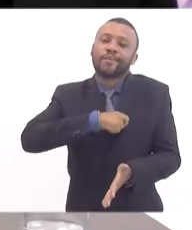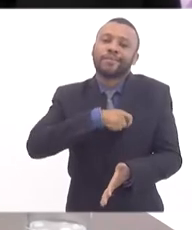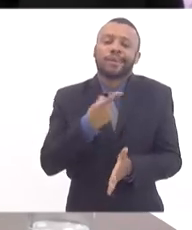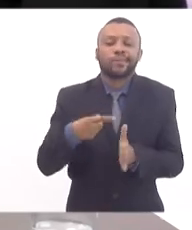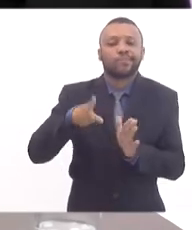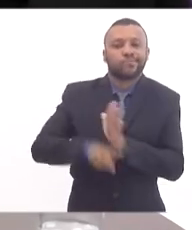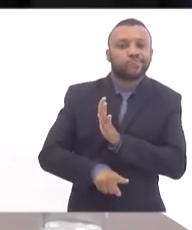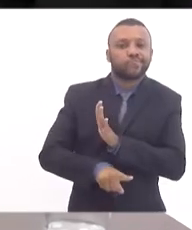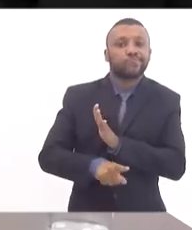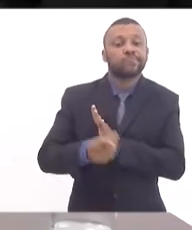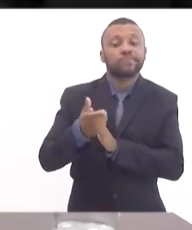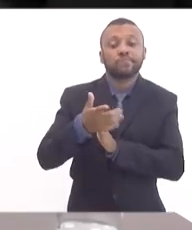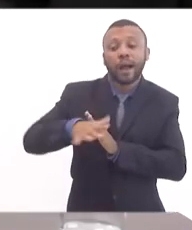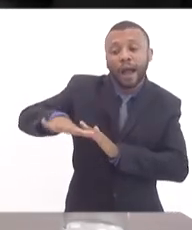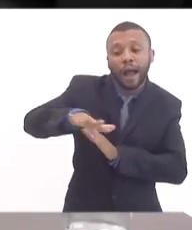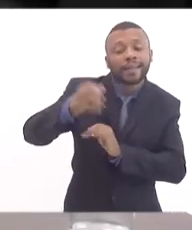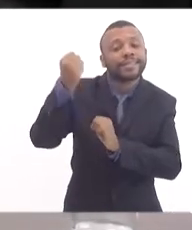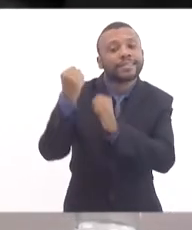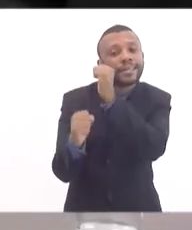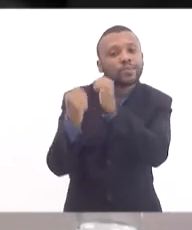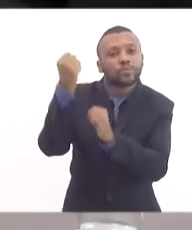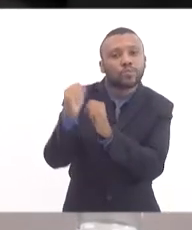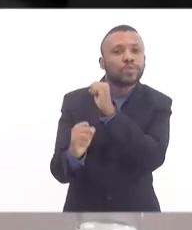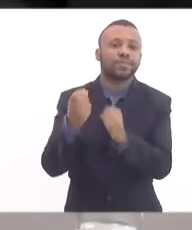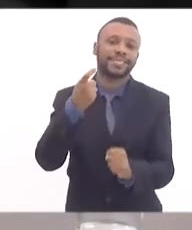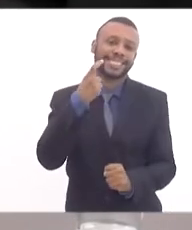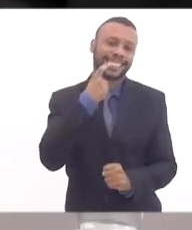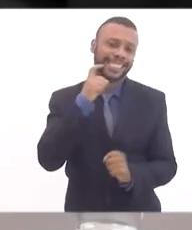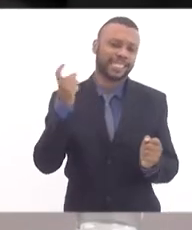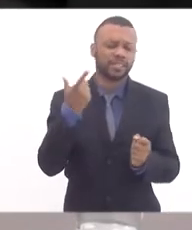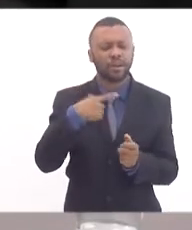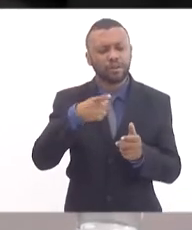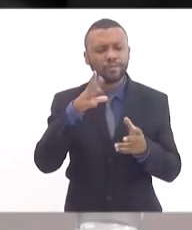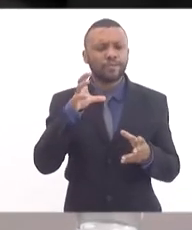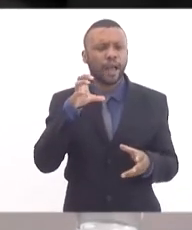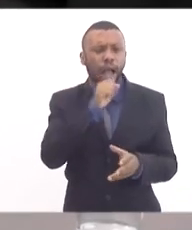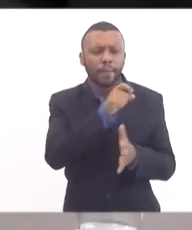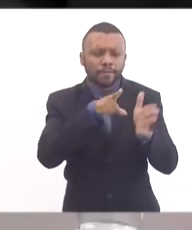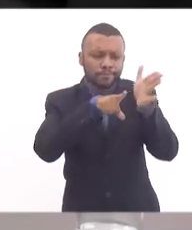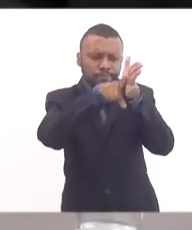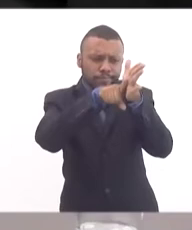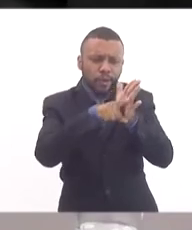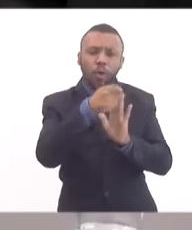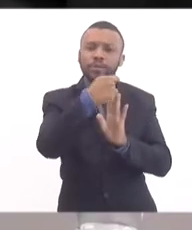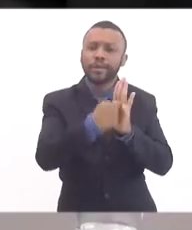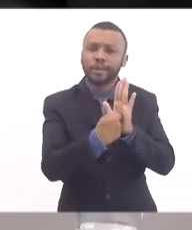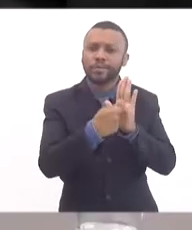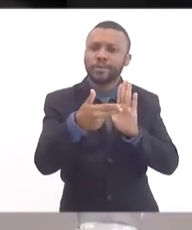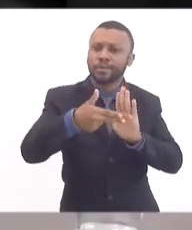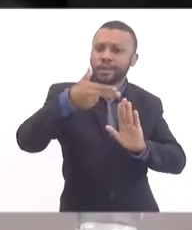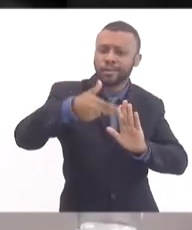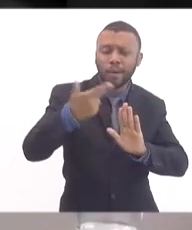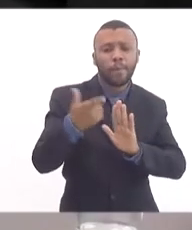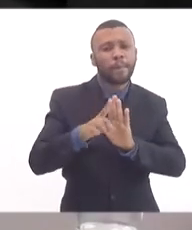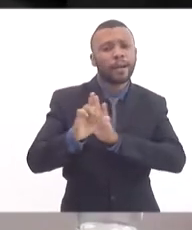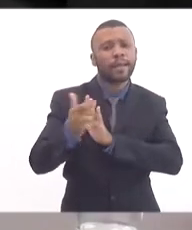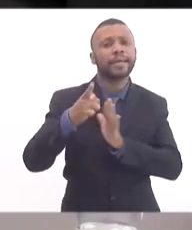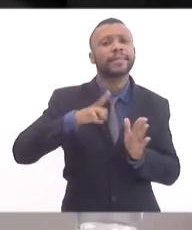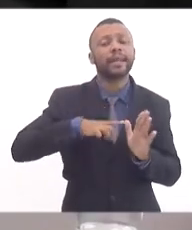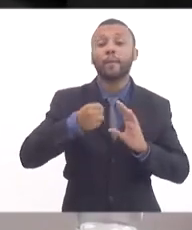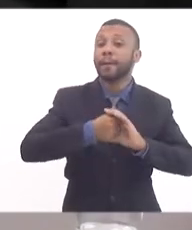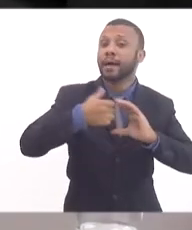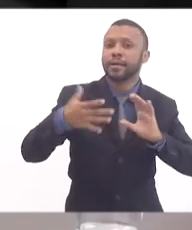do Plástico e eu Consultei muito rapidamente o texto da Norma uma lei meramente autorizativa